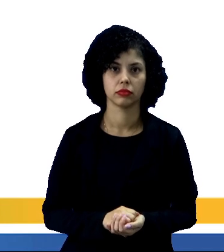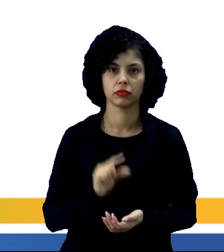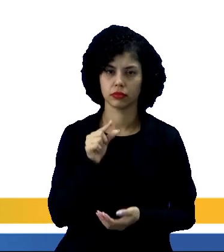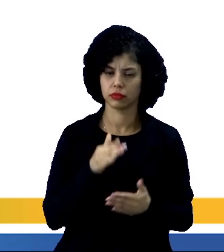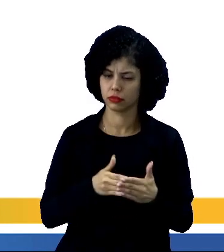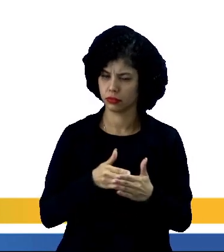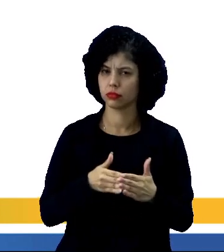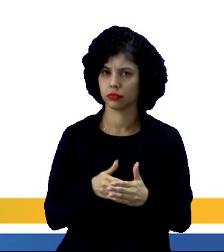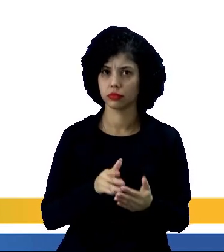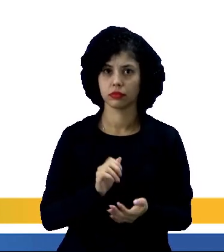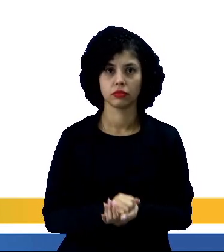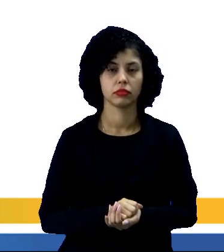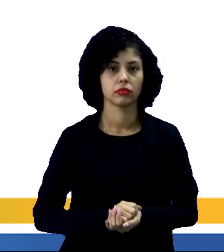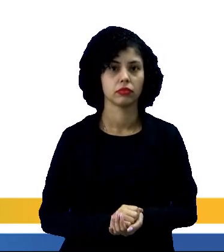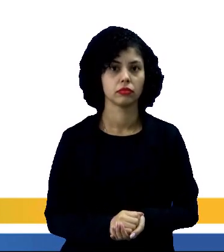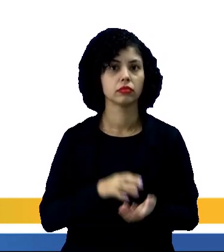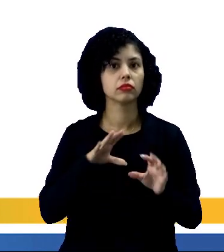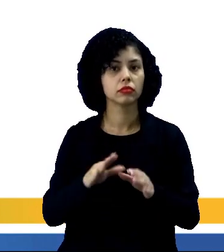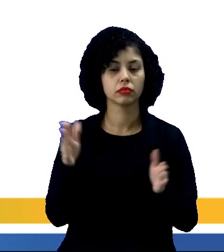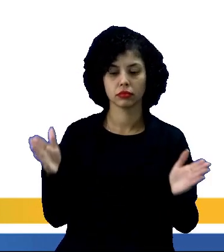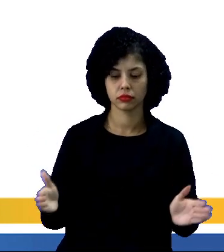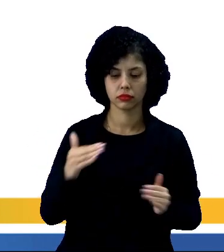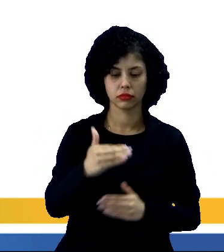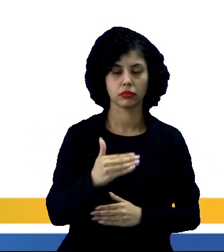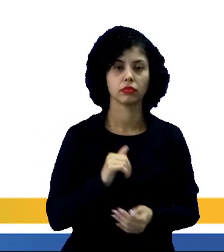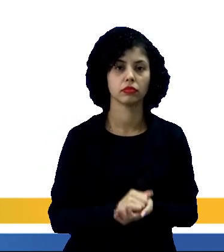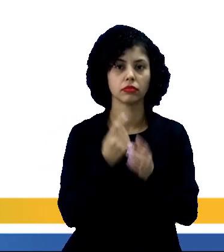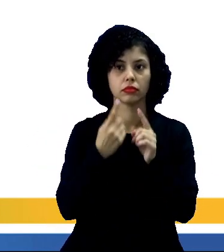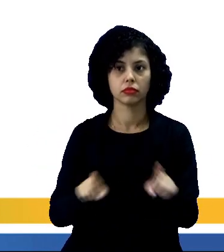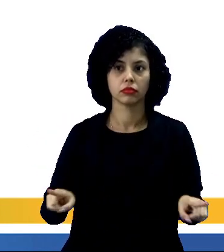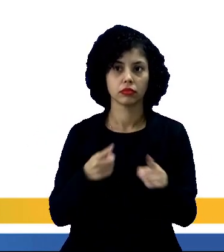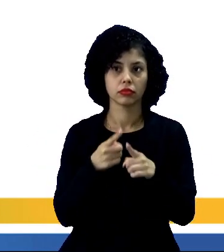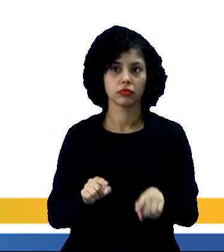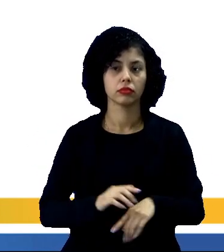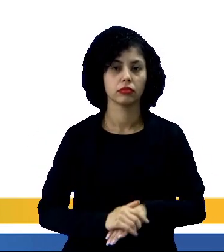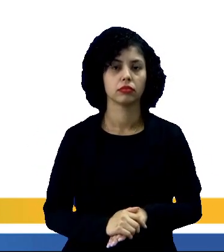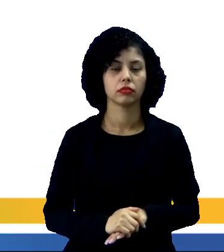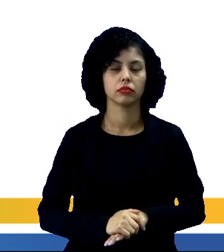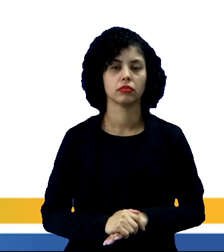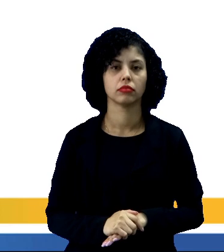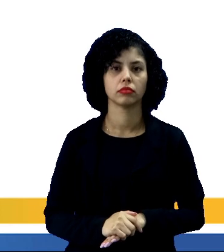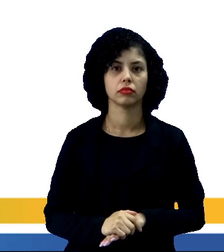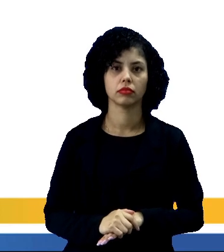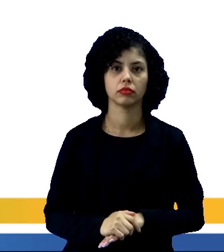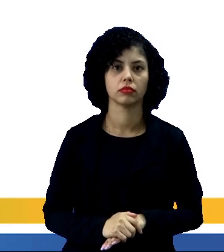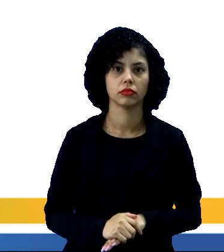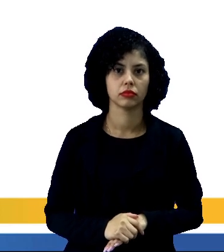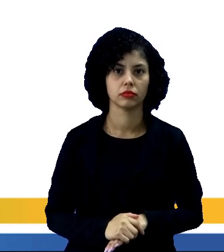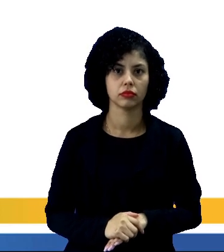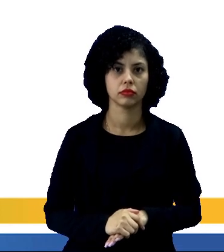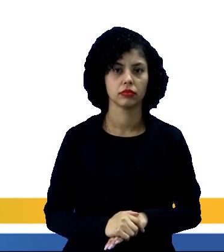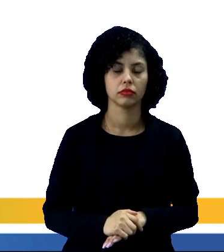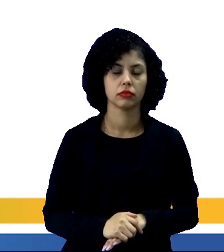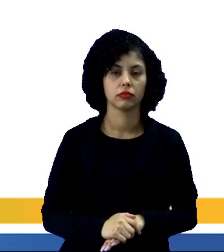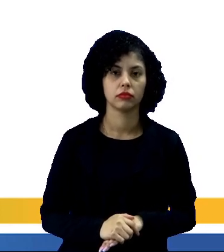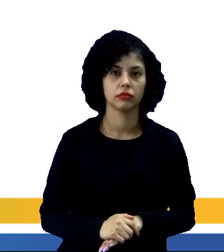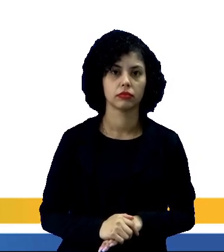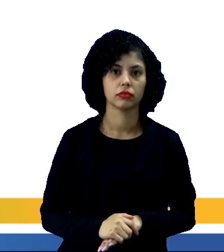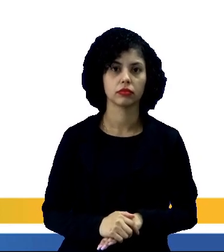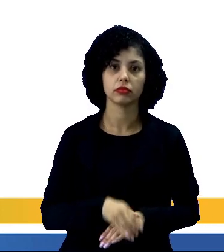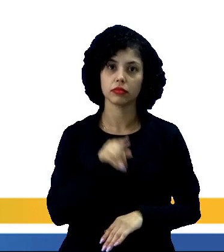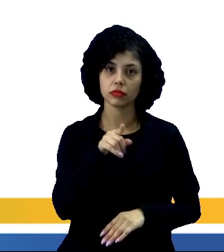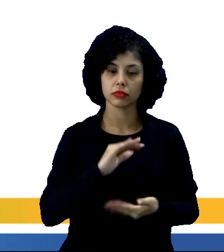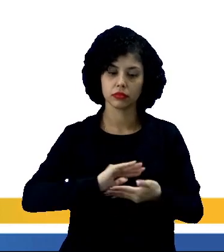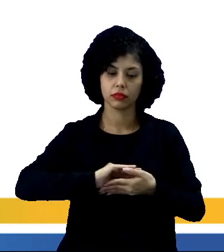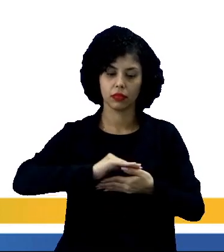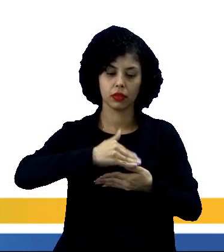pouco limitado, né? E as caixas de músicas, as caixinhas das bailarinas, né? Que aí